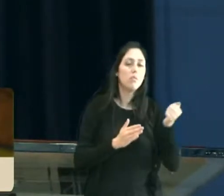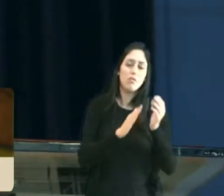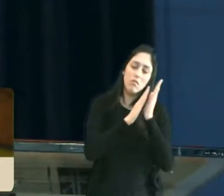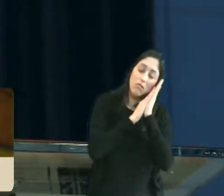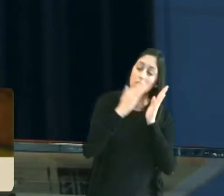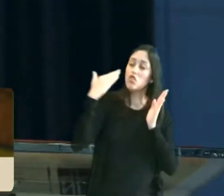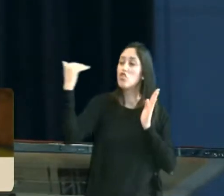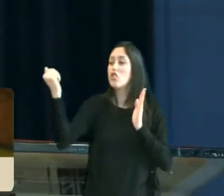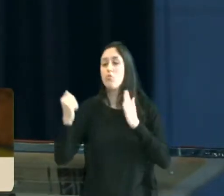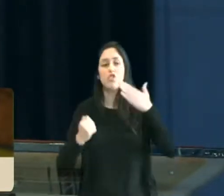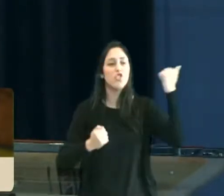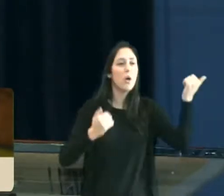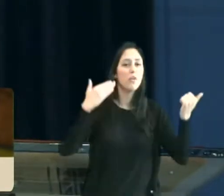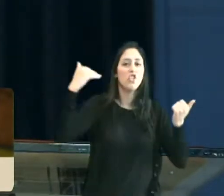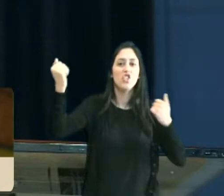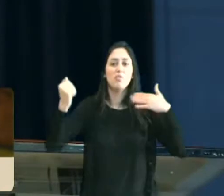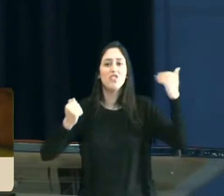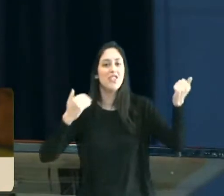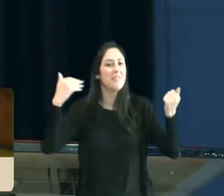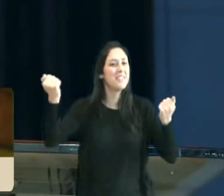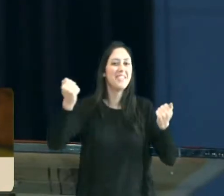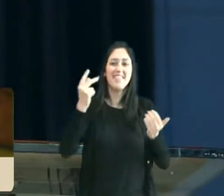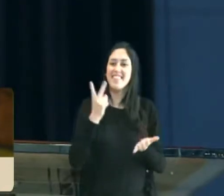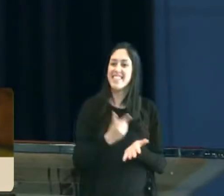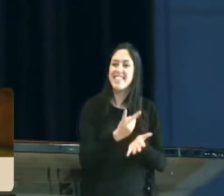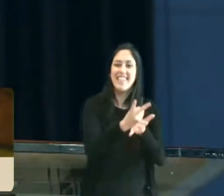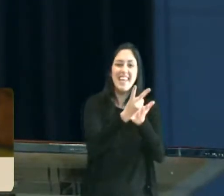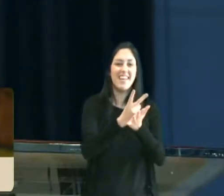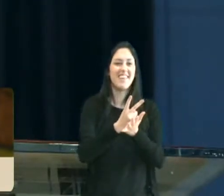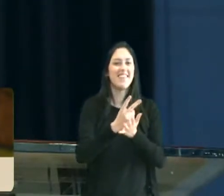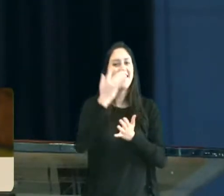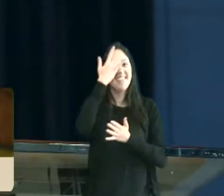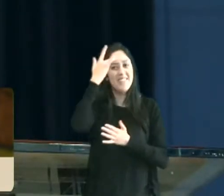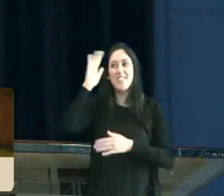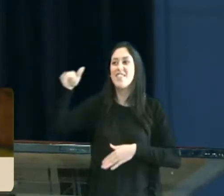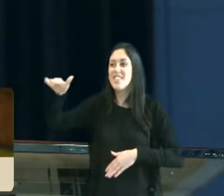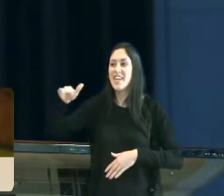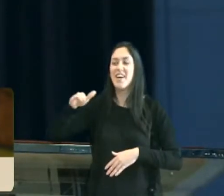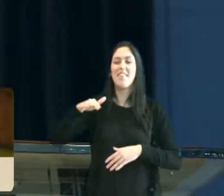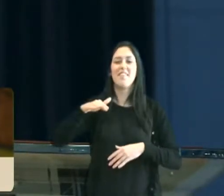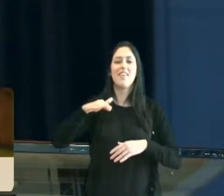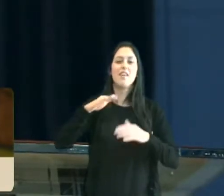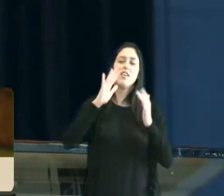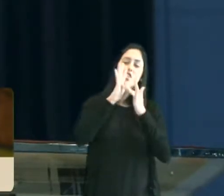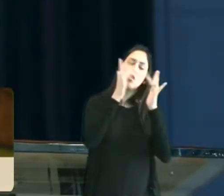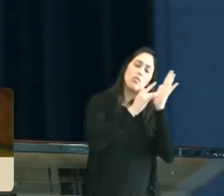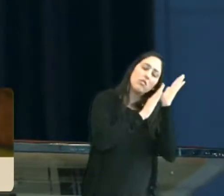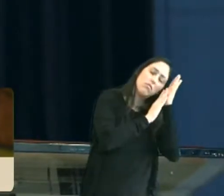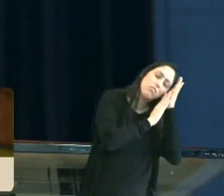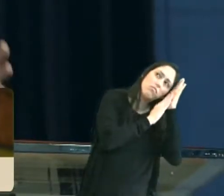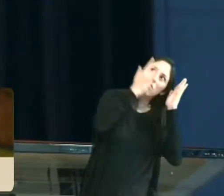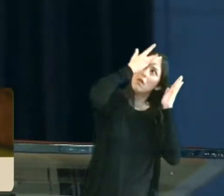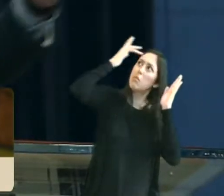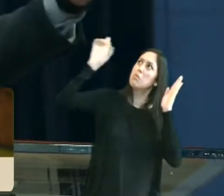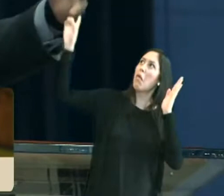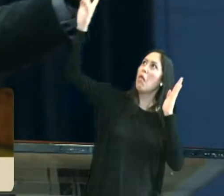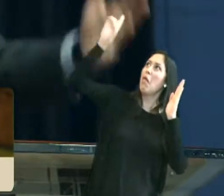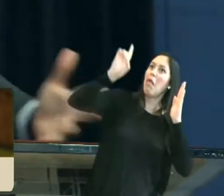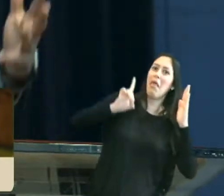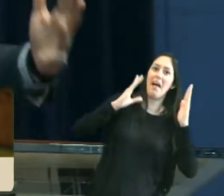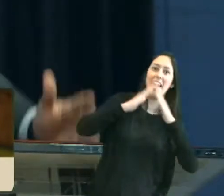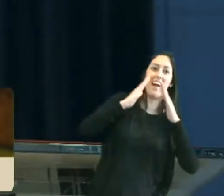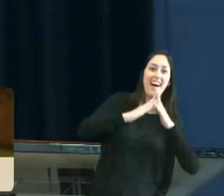monte de gente do lado de fora. Gente descendo literalmente pelo teto para procurar Jesus. As demandas